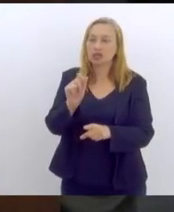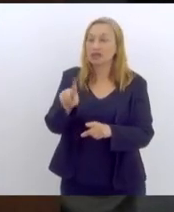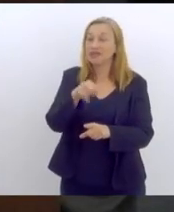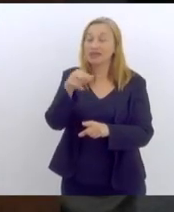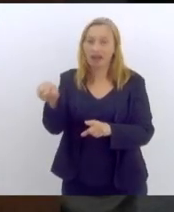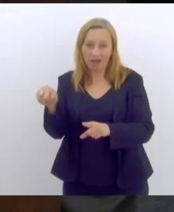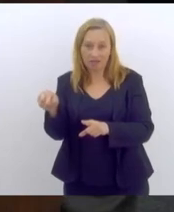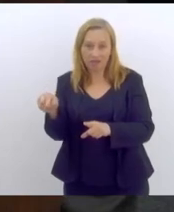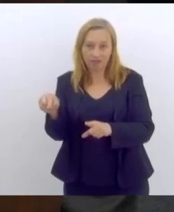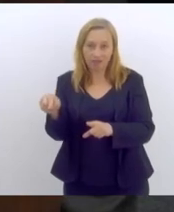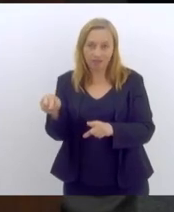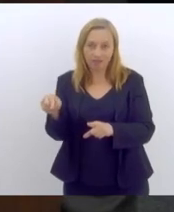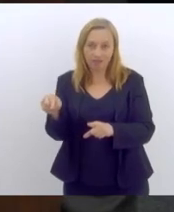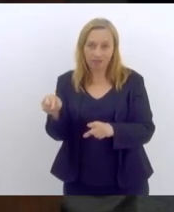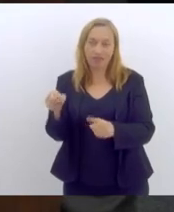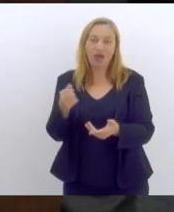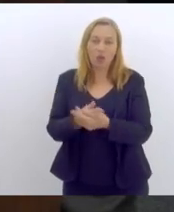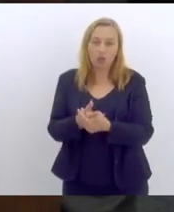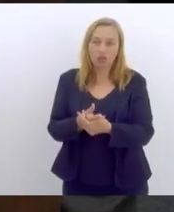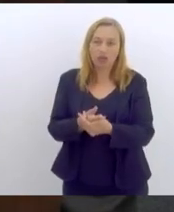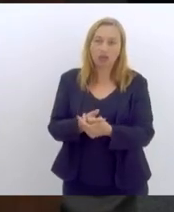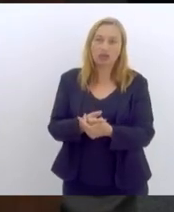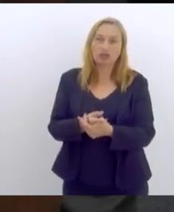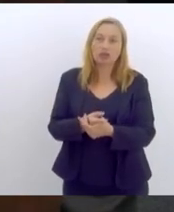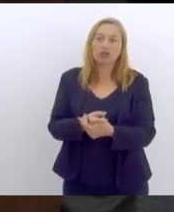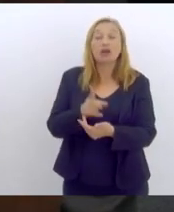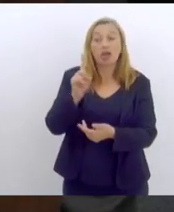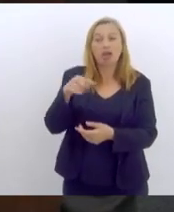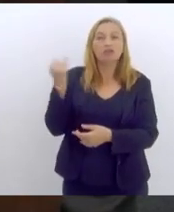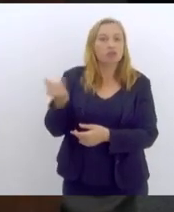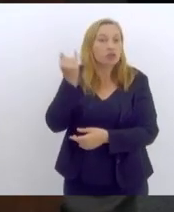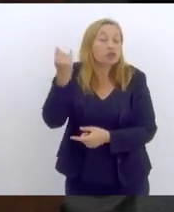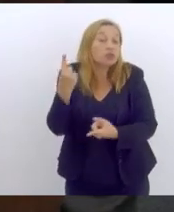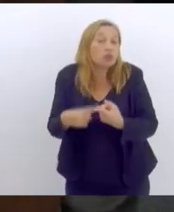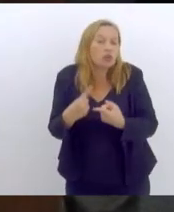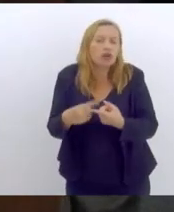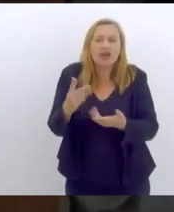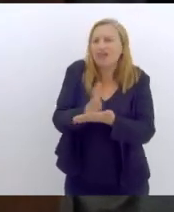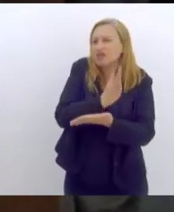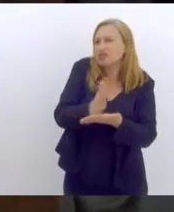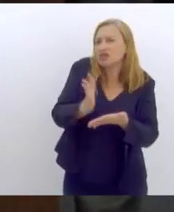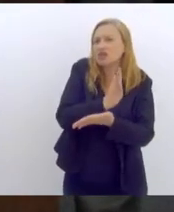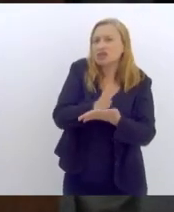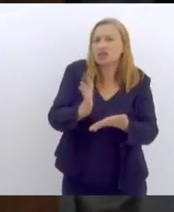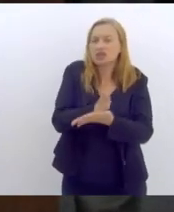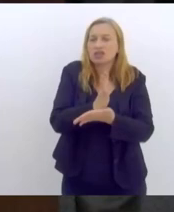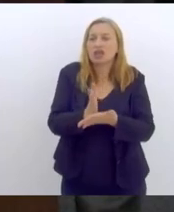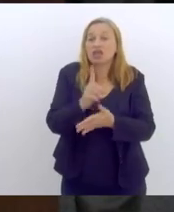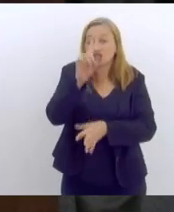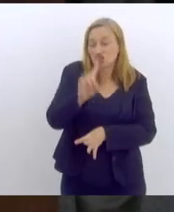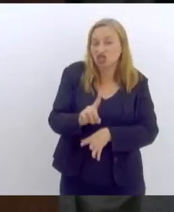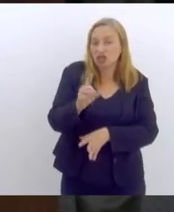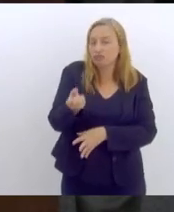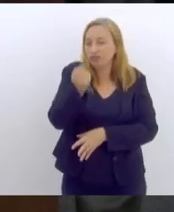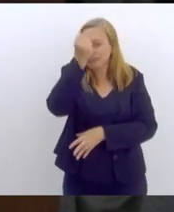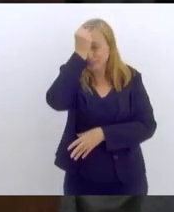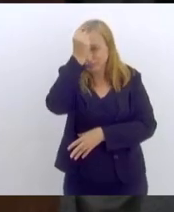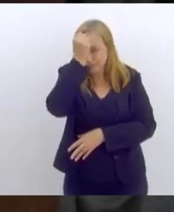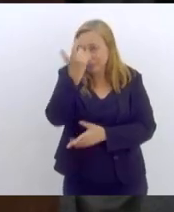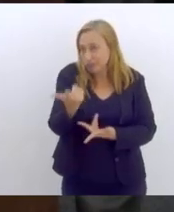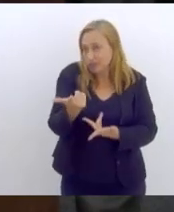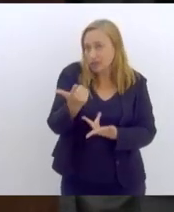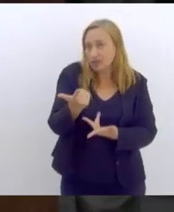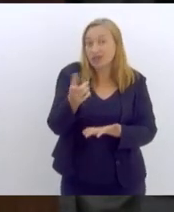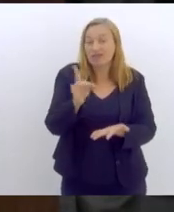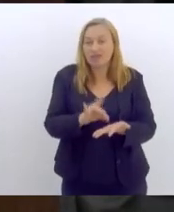consiga cancelar essa compra. Isso é importante, porque muitas vezes esse direito de arrependimento se torna